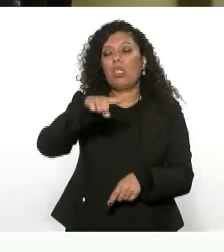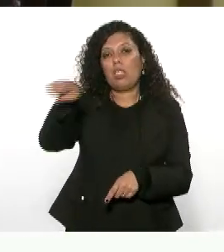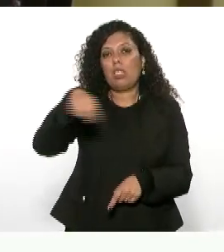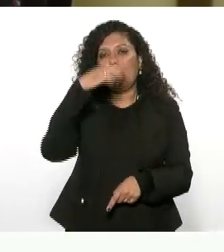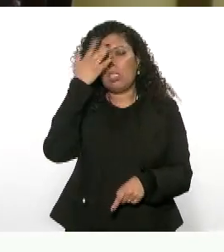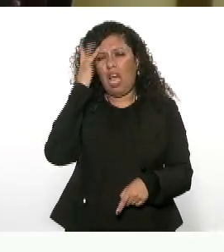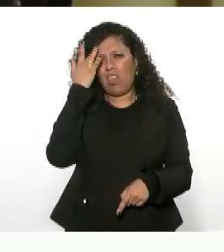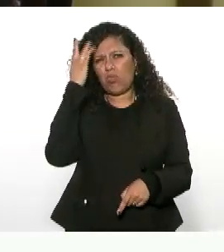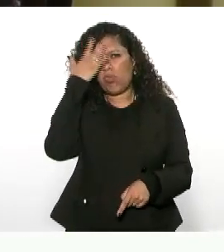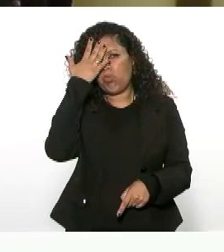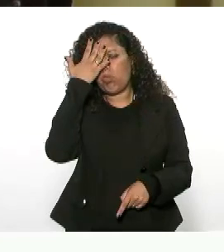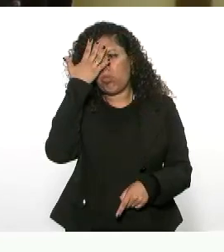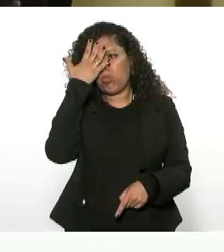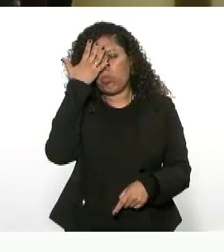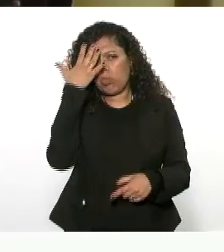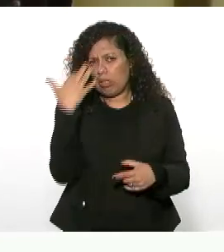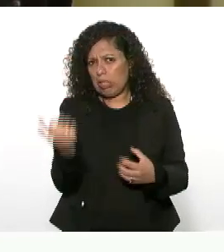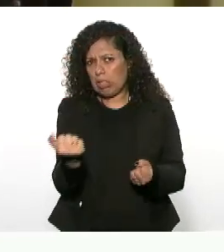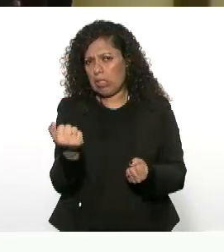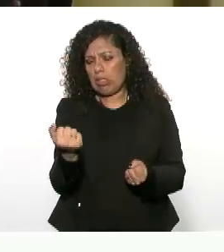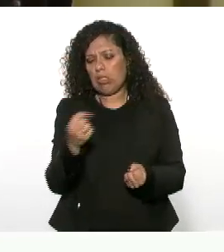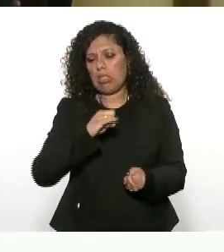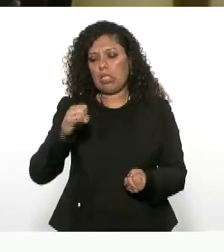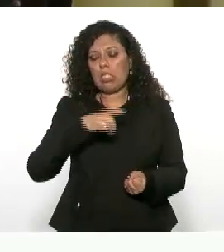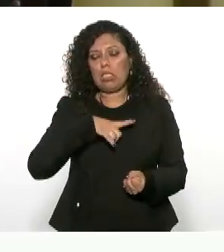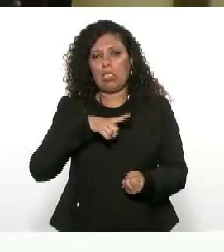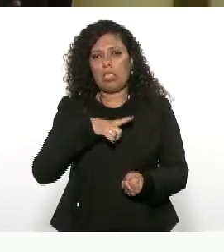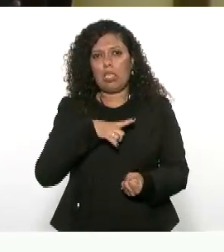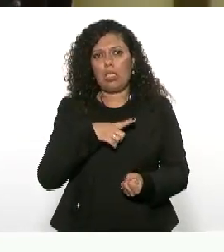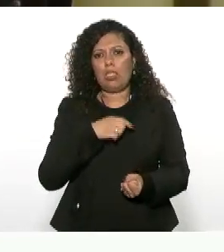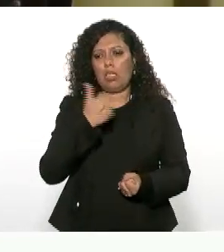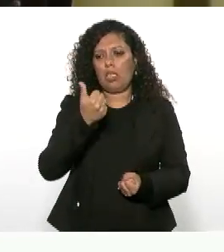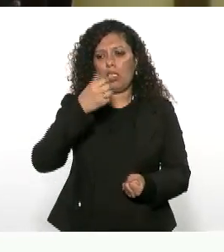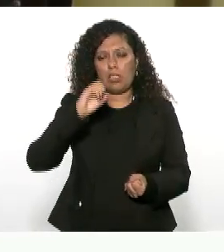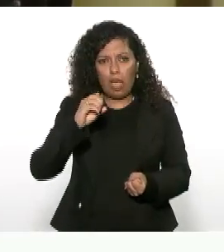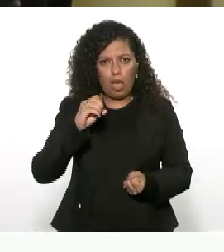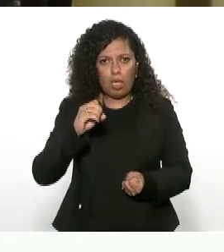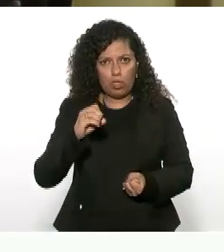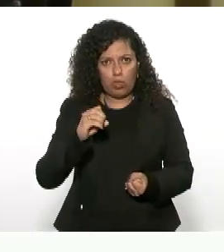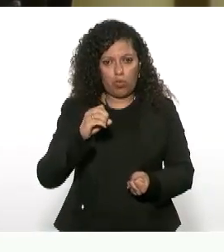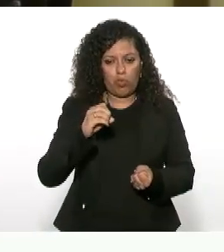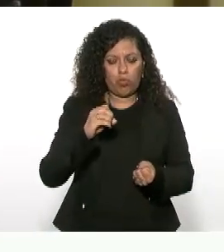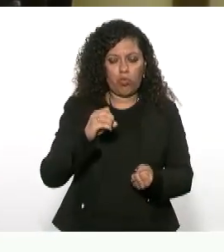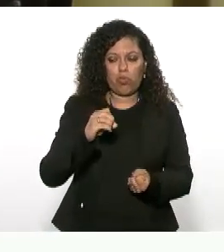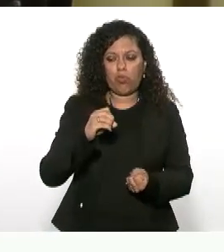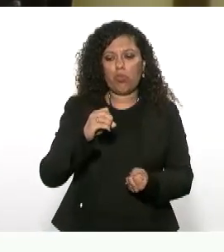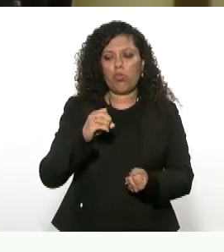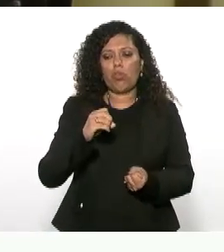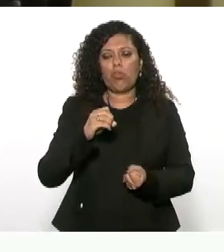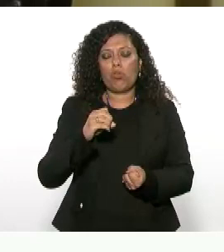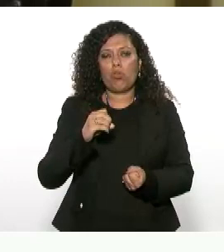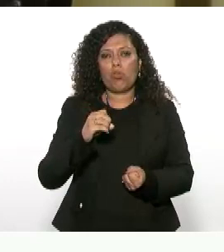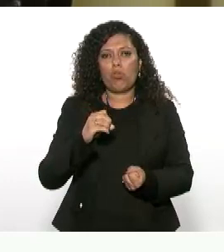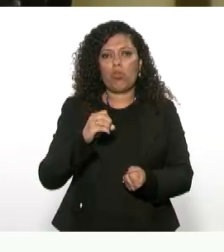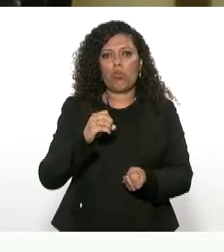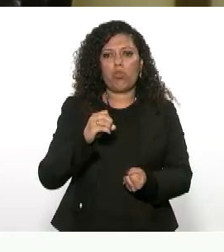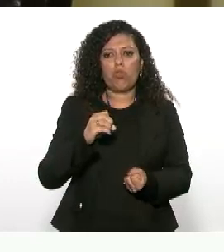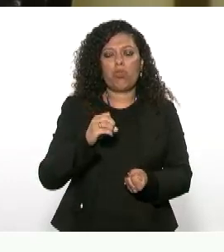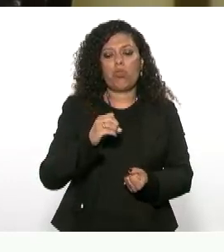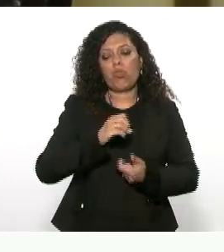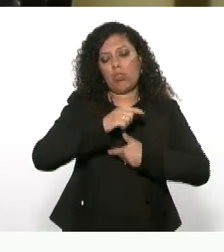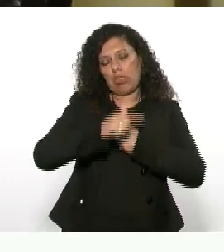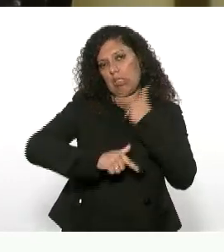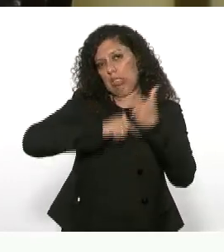me parece que sim, foi que se eu tenho, às vezes, 10 cargos mais baratos, vamos dizer assim, menos custosos para um